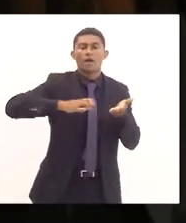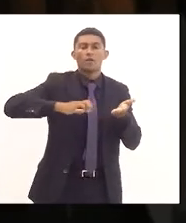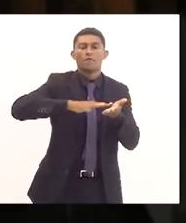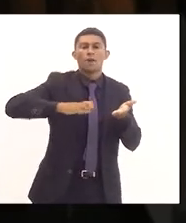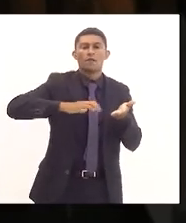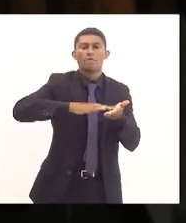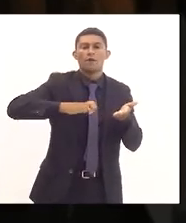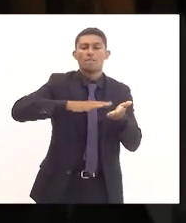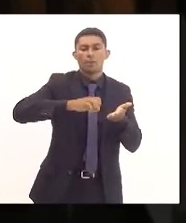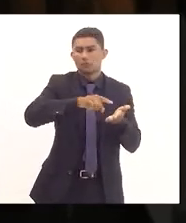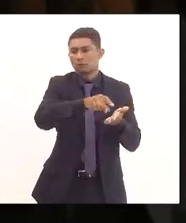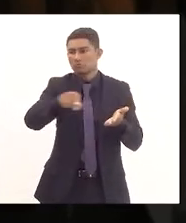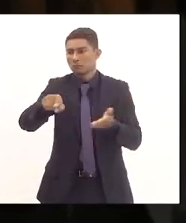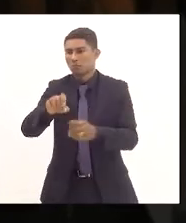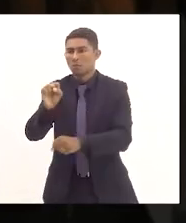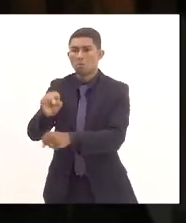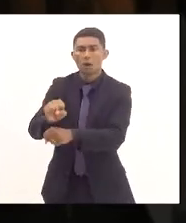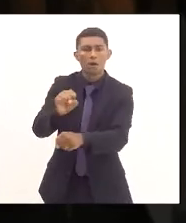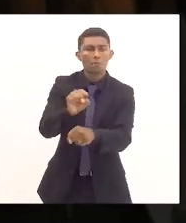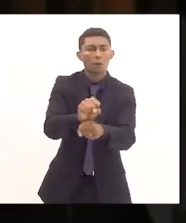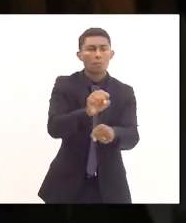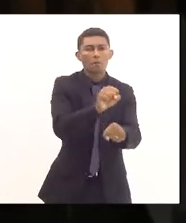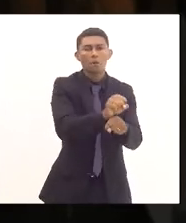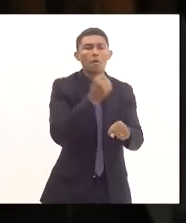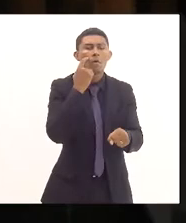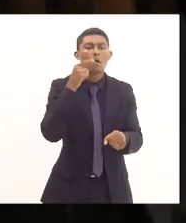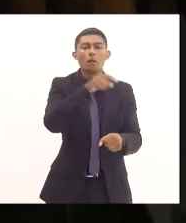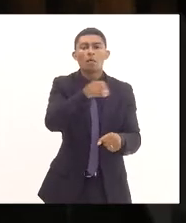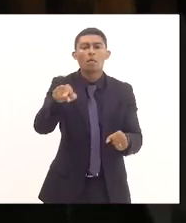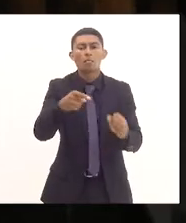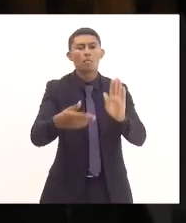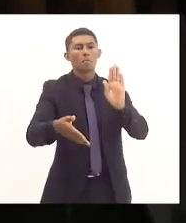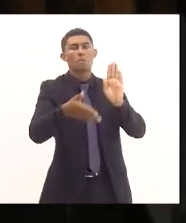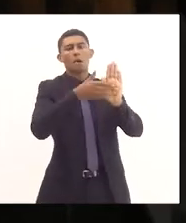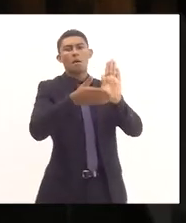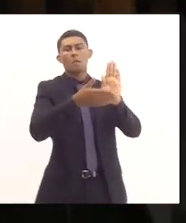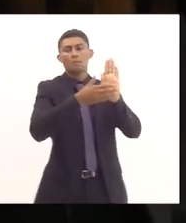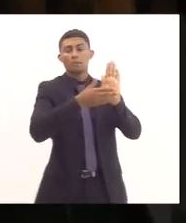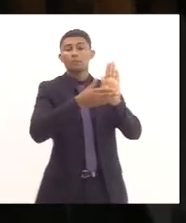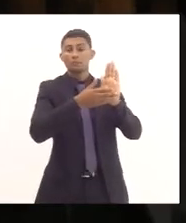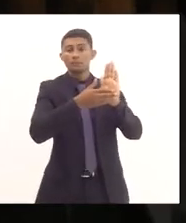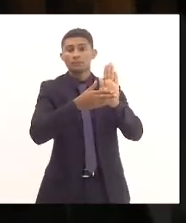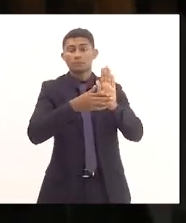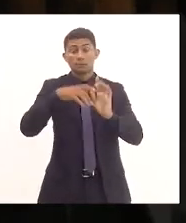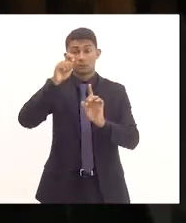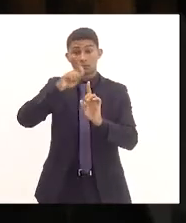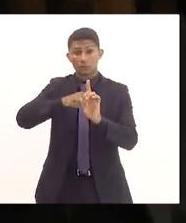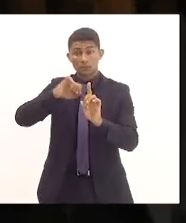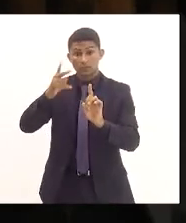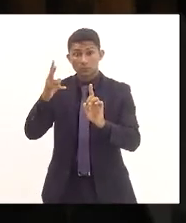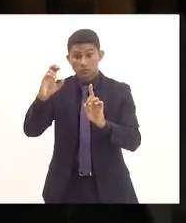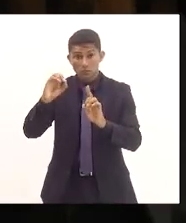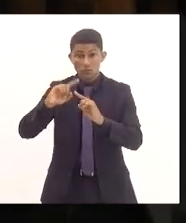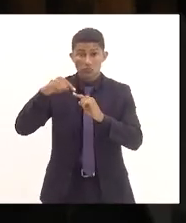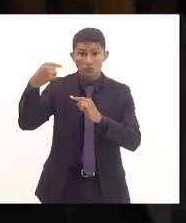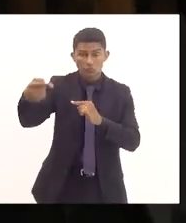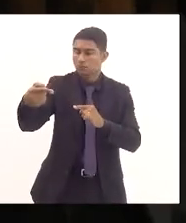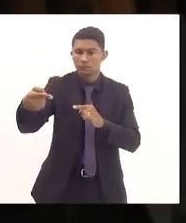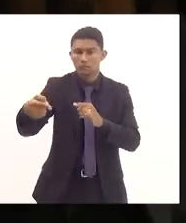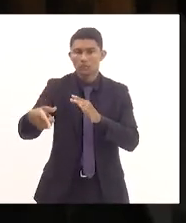paradas antes que venha o mês do recesso que o mês de Julho e